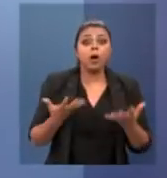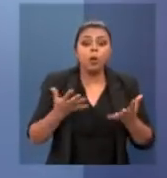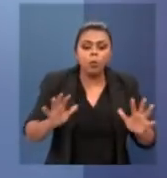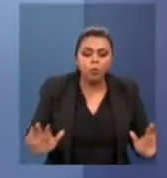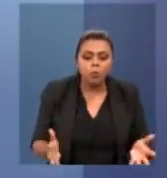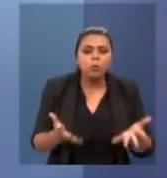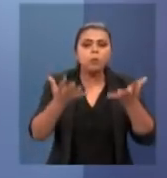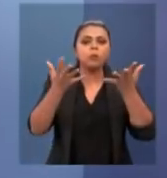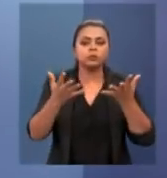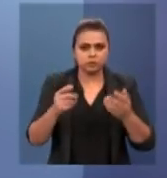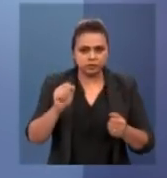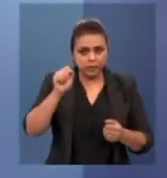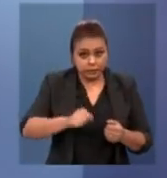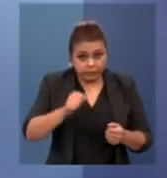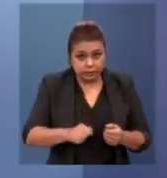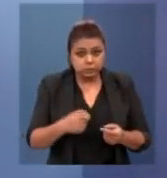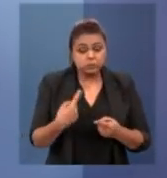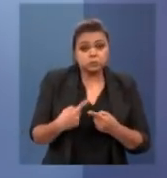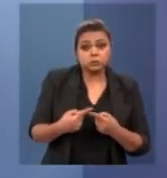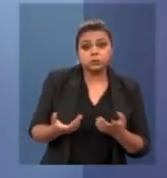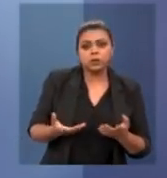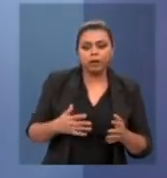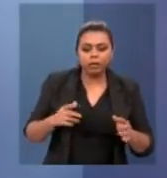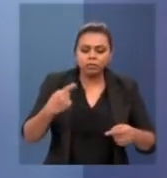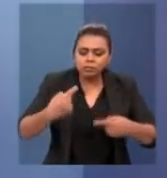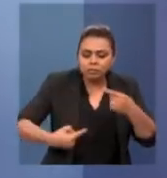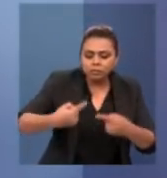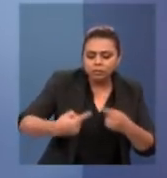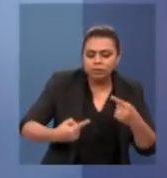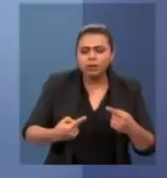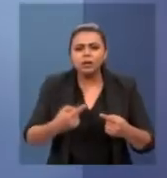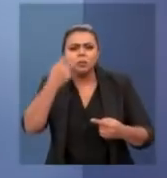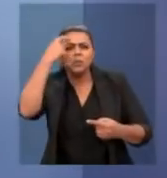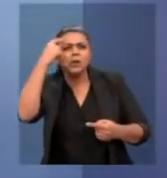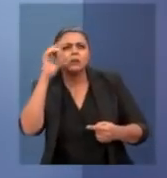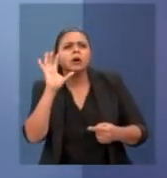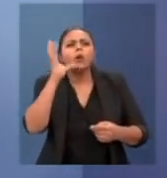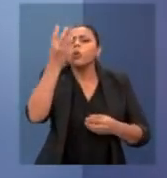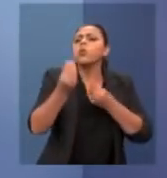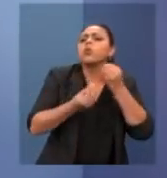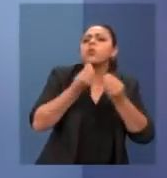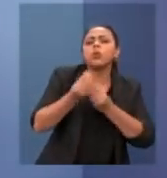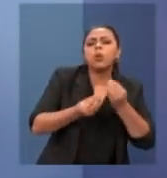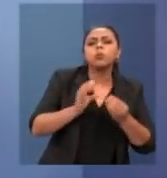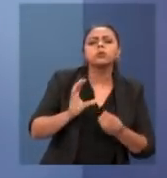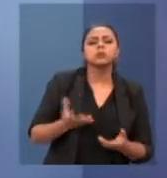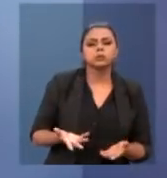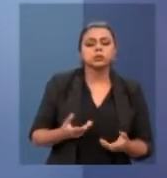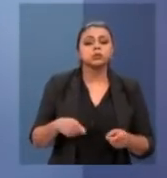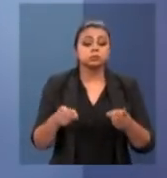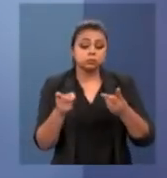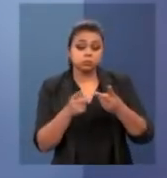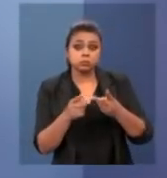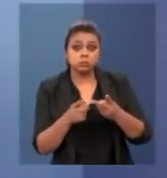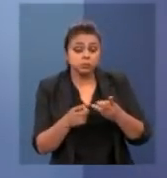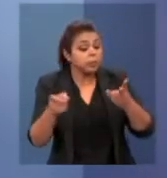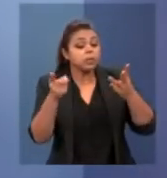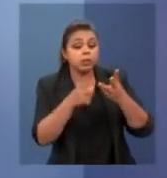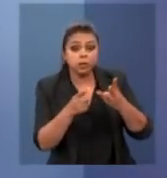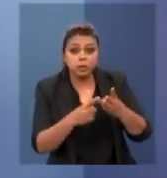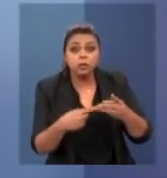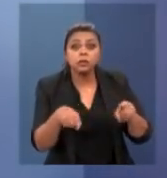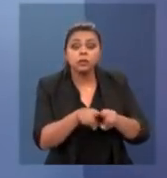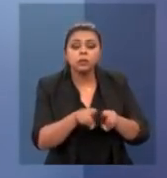muito a nossa bancada é pra fazer esse debate a gente achar um caminho para a reforma tributária a outra questão é que nós aquela instituição